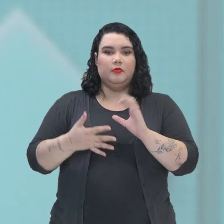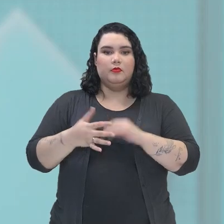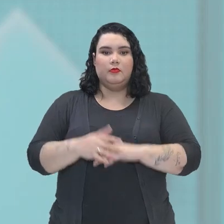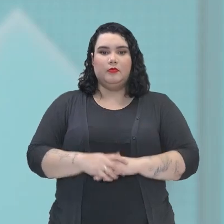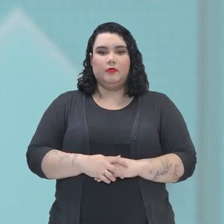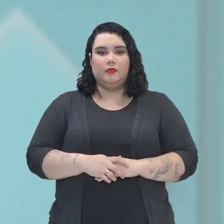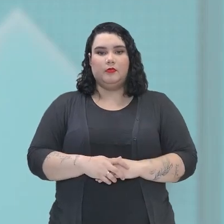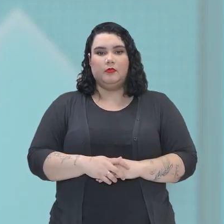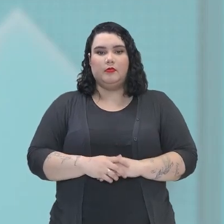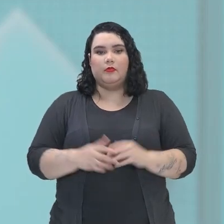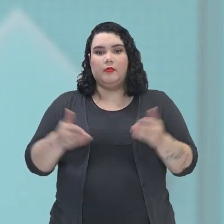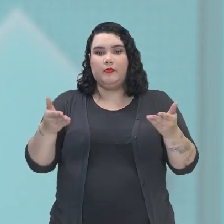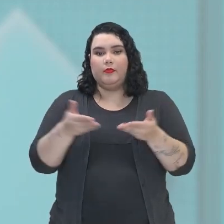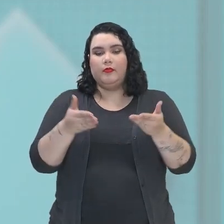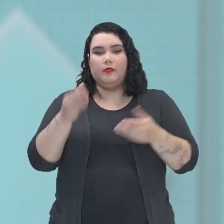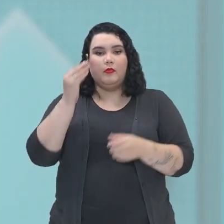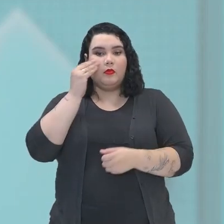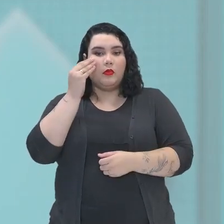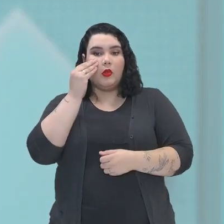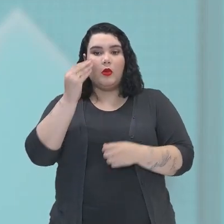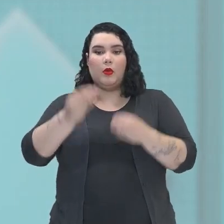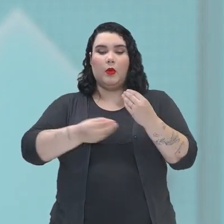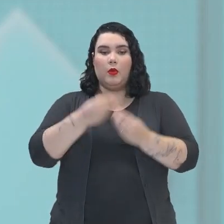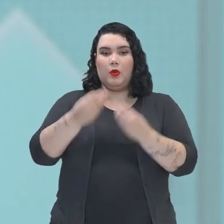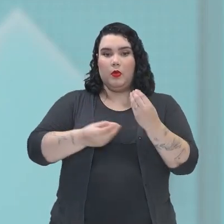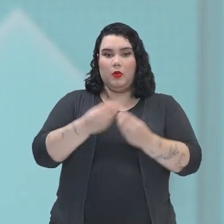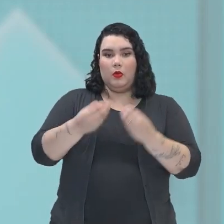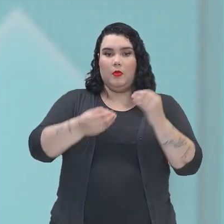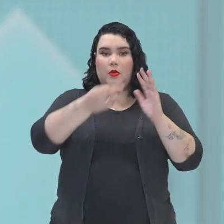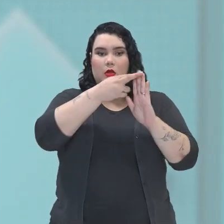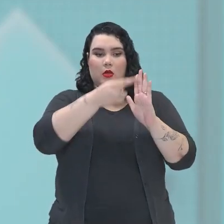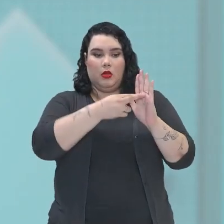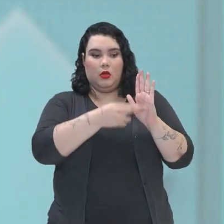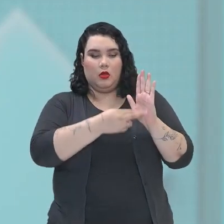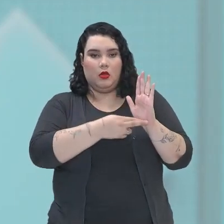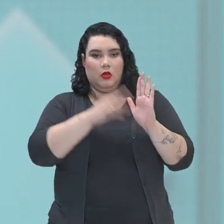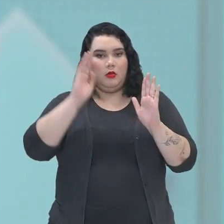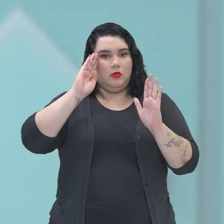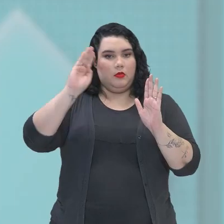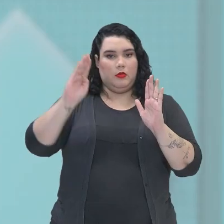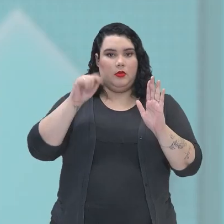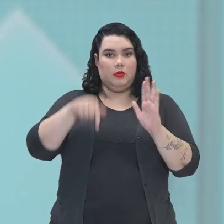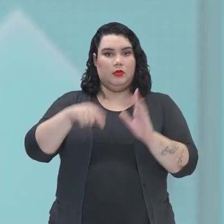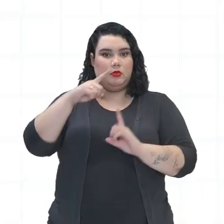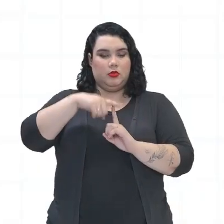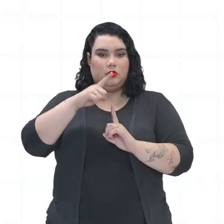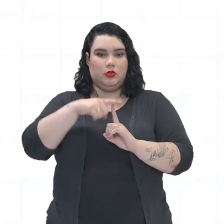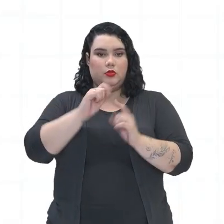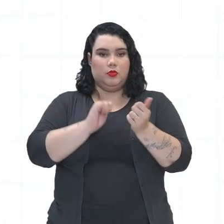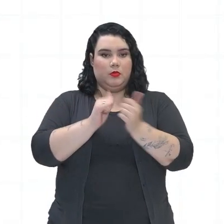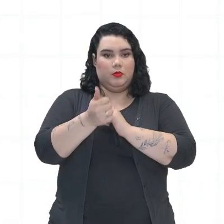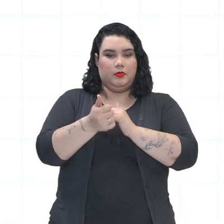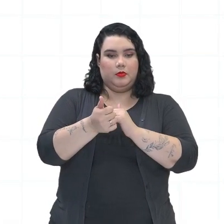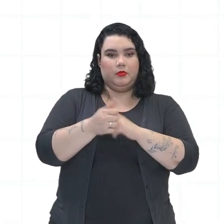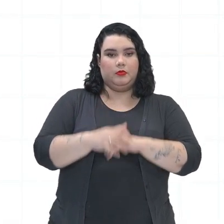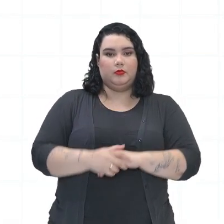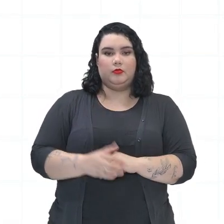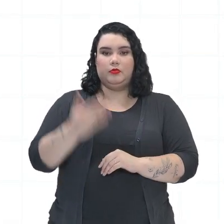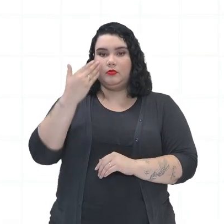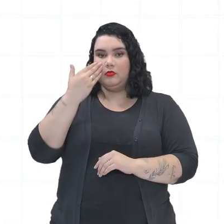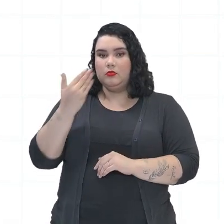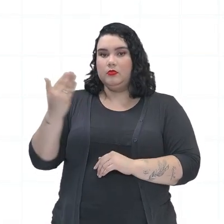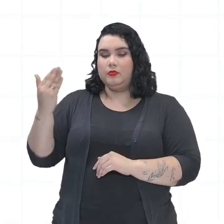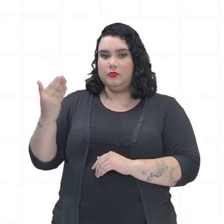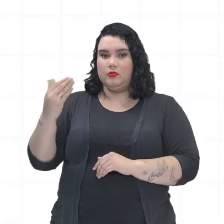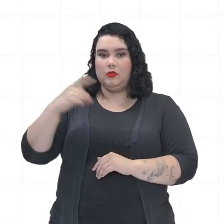vai acompanhar aqui como que é as regras principais do jogo do pádel. Então o saque é feito